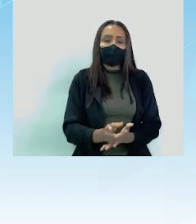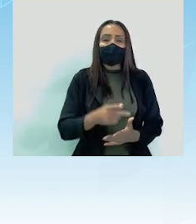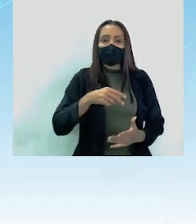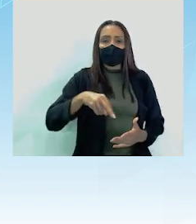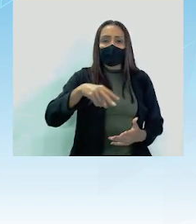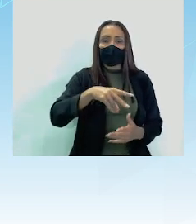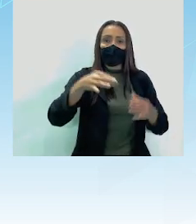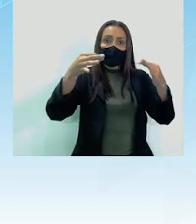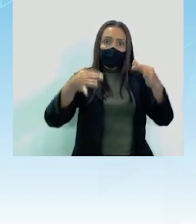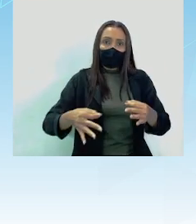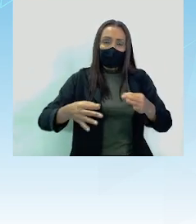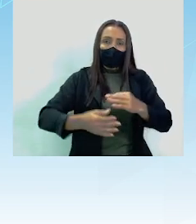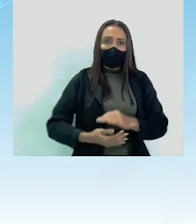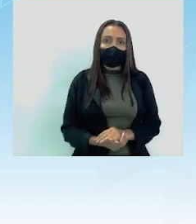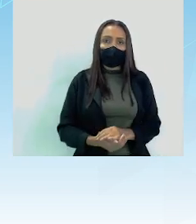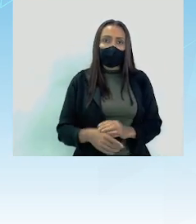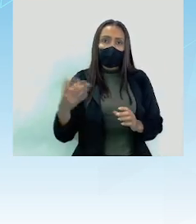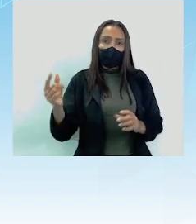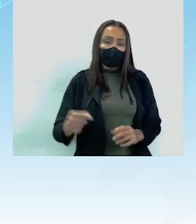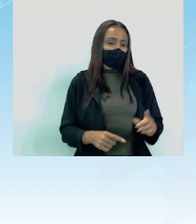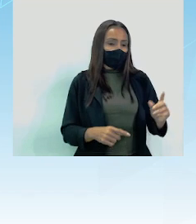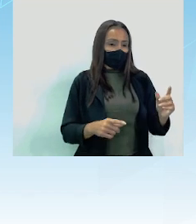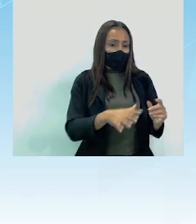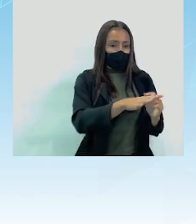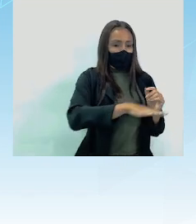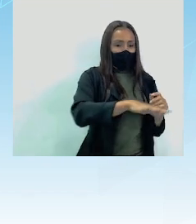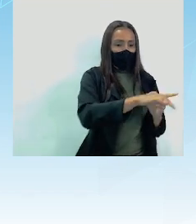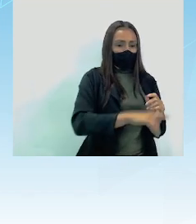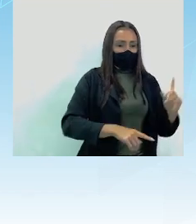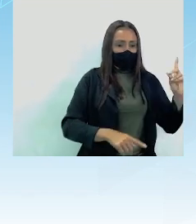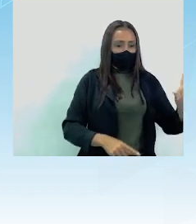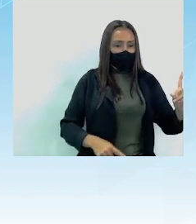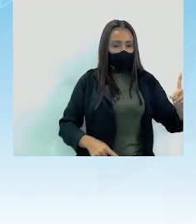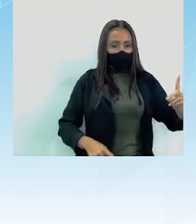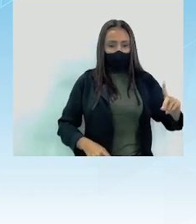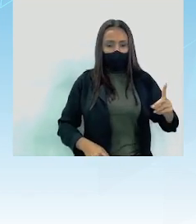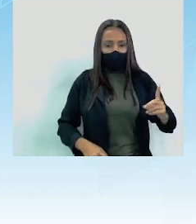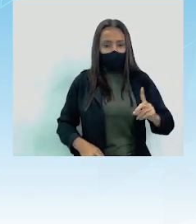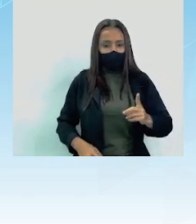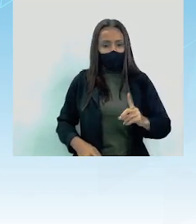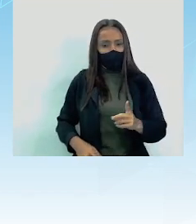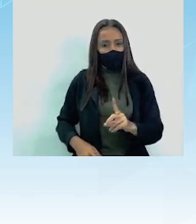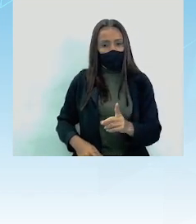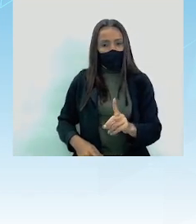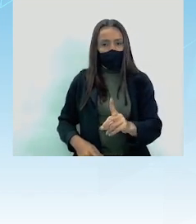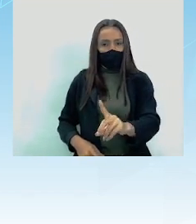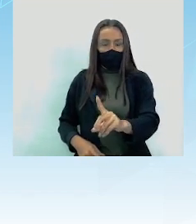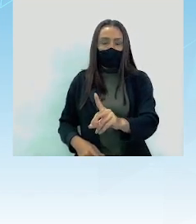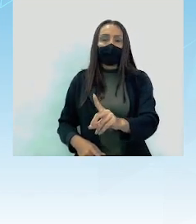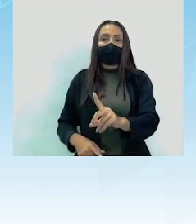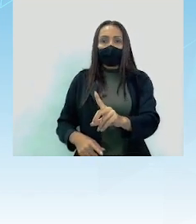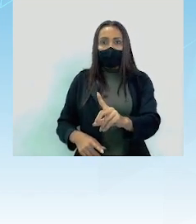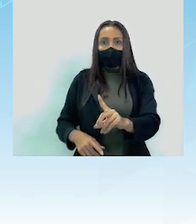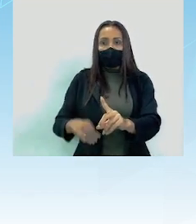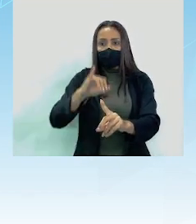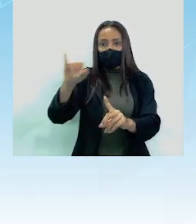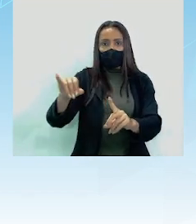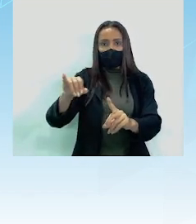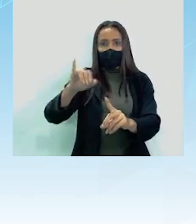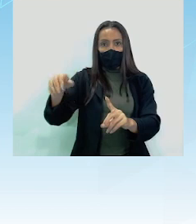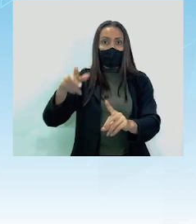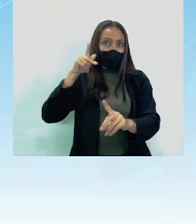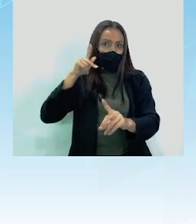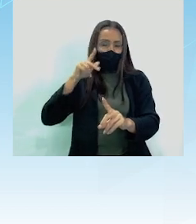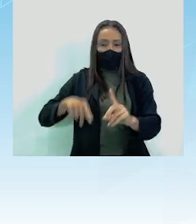ou menos assim. Eu vou sair de um ponto daqui de Recife, por exemplo, de Recife para Aldeia, né? Ou para João Pessoa, que são,